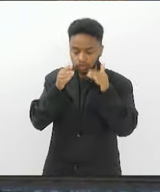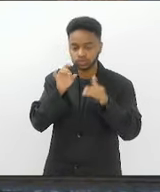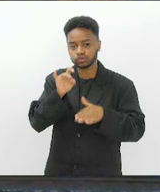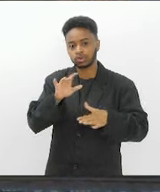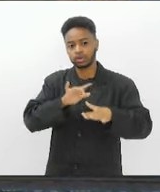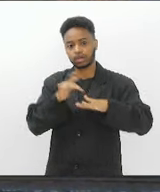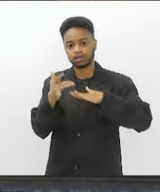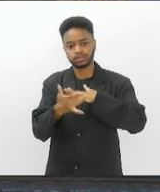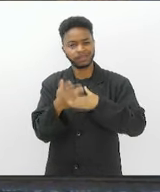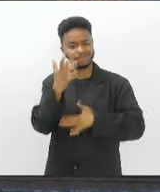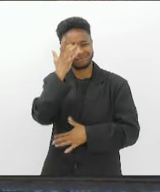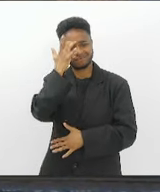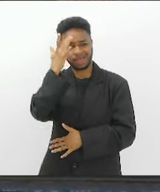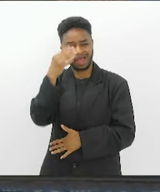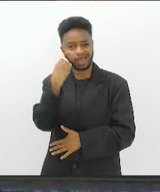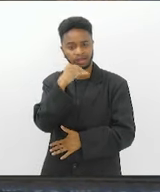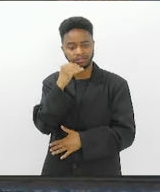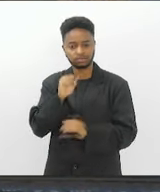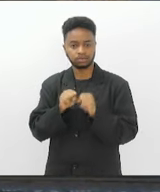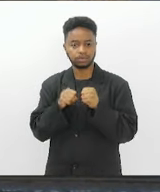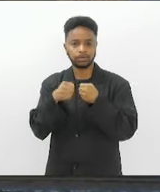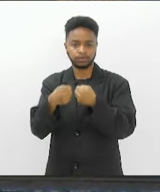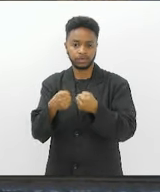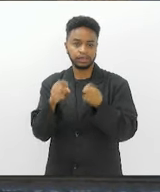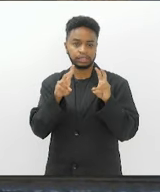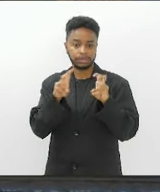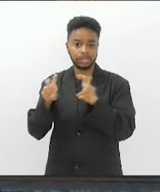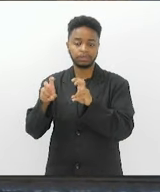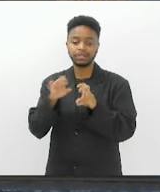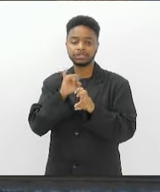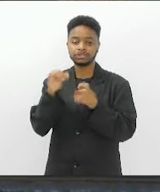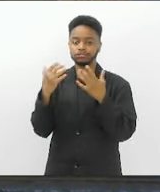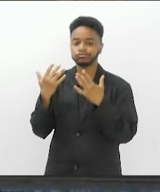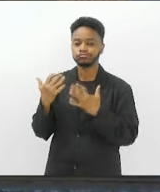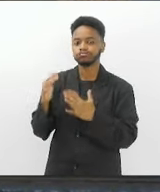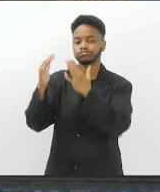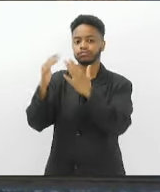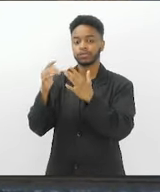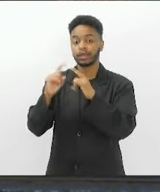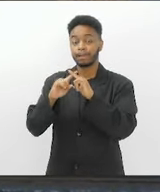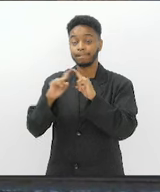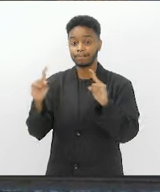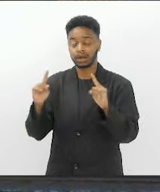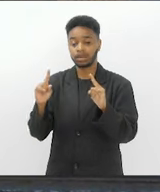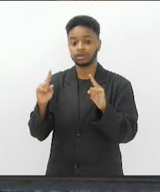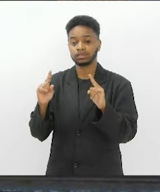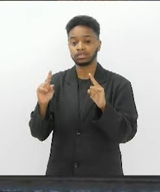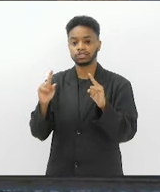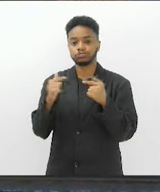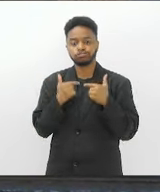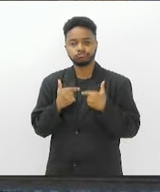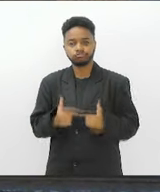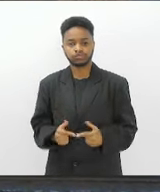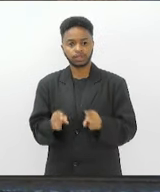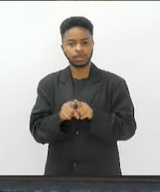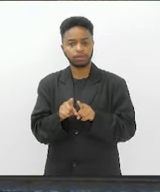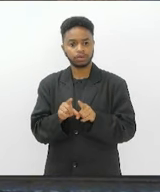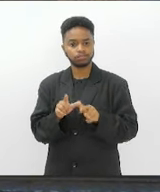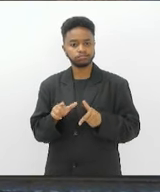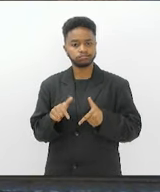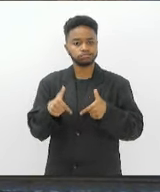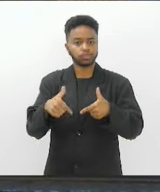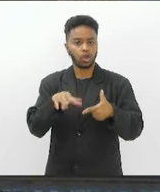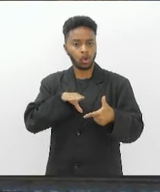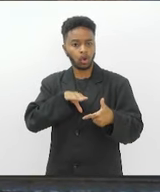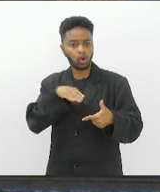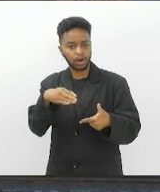fácil defender aquilo que dá aplauso. Mas a isenção e a coragem de homens devotados